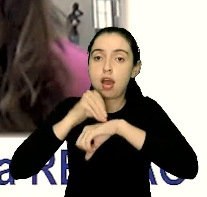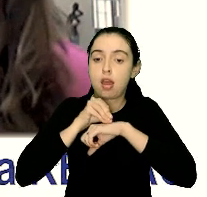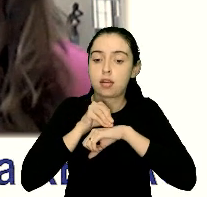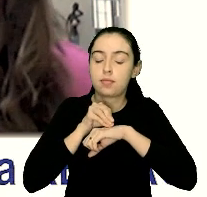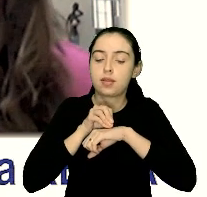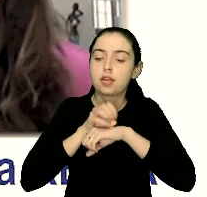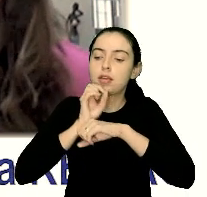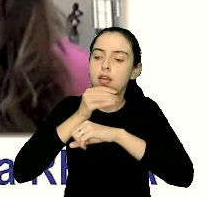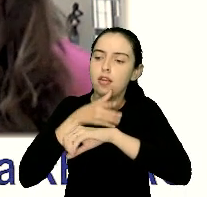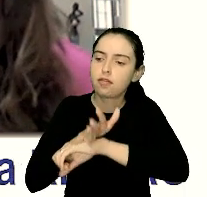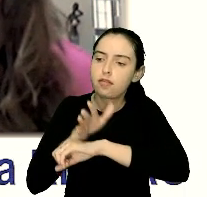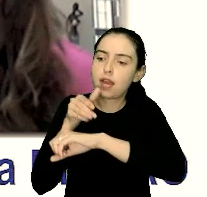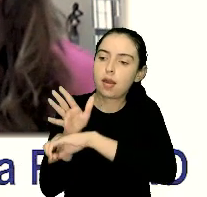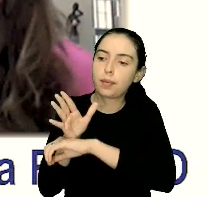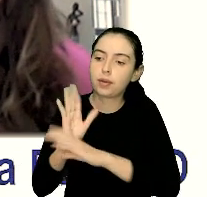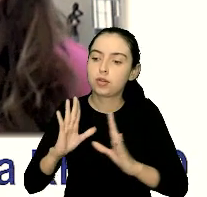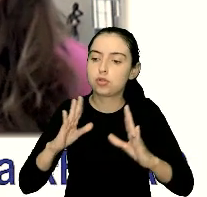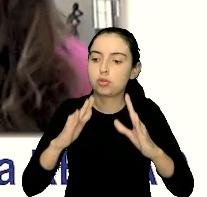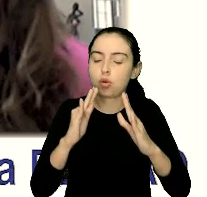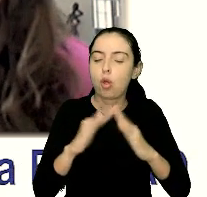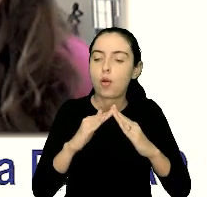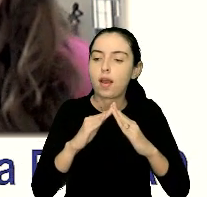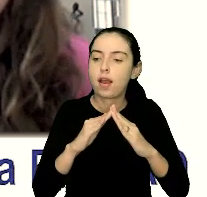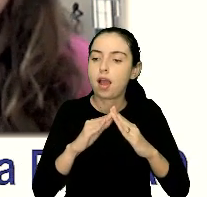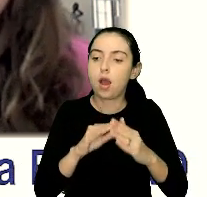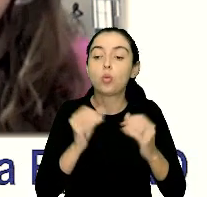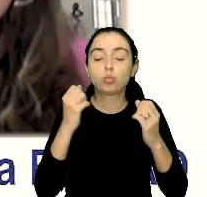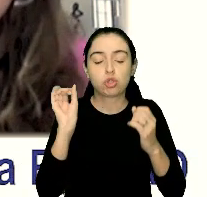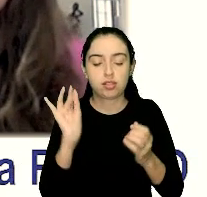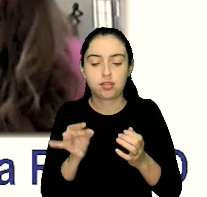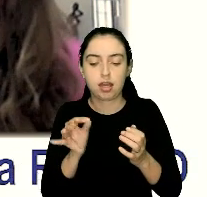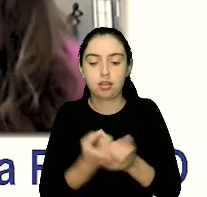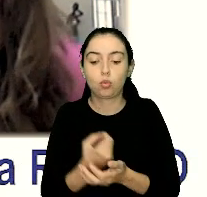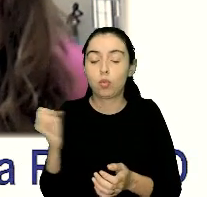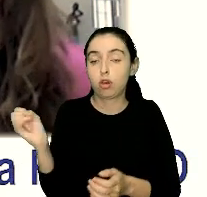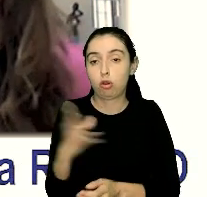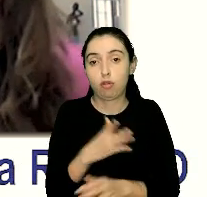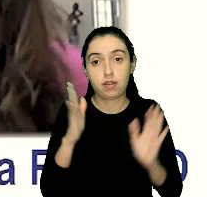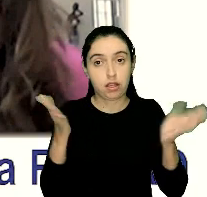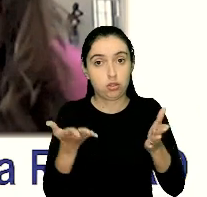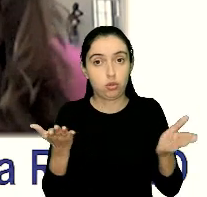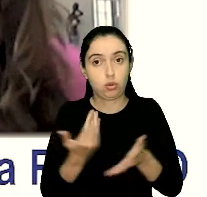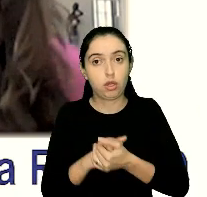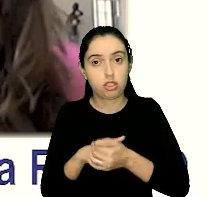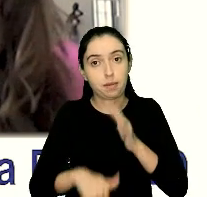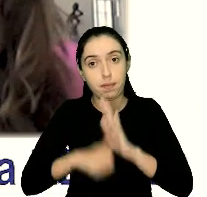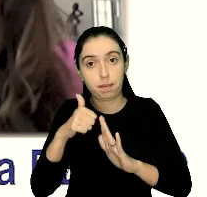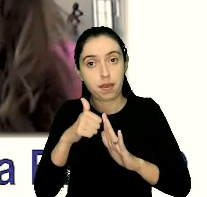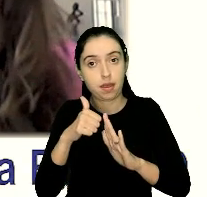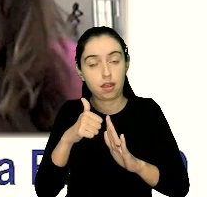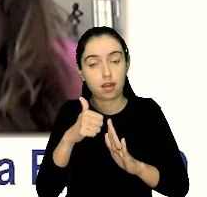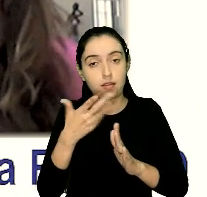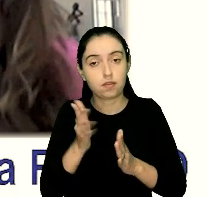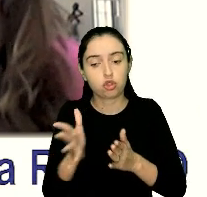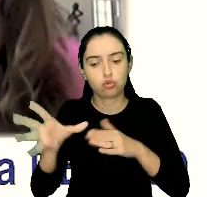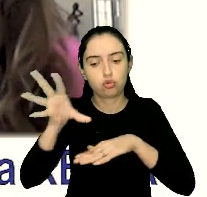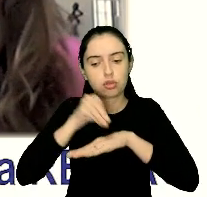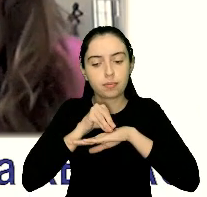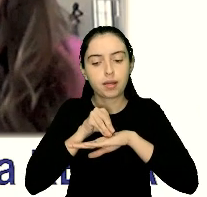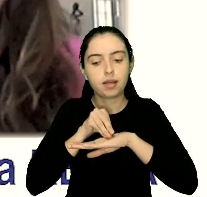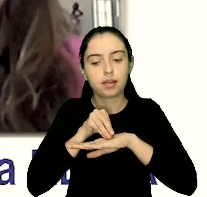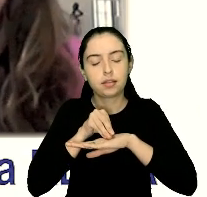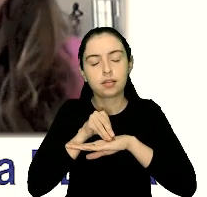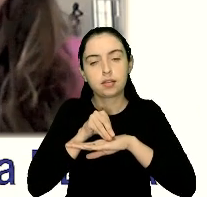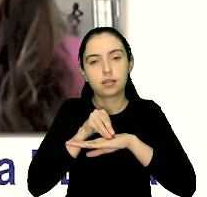E essa é a grande novidade hoje. Pela primeira vez, fomos chamadas pela alta administração,